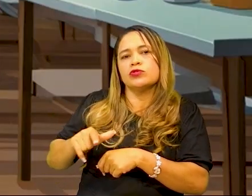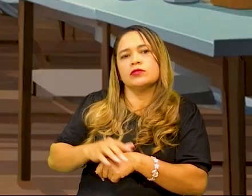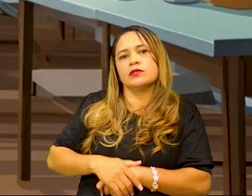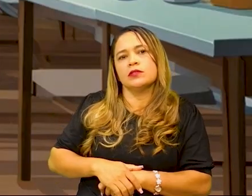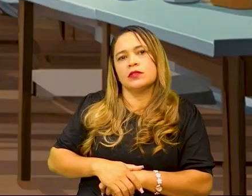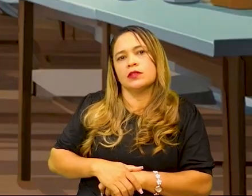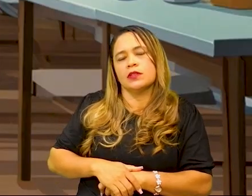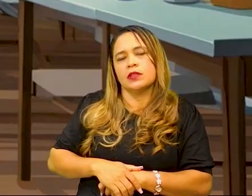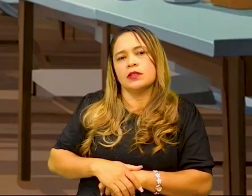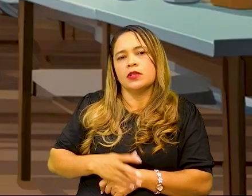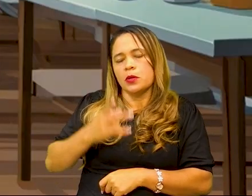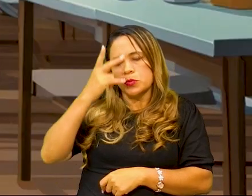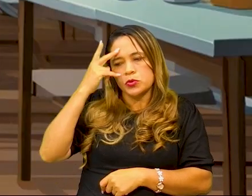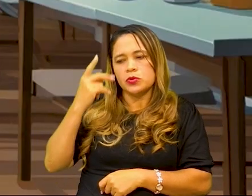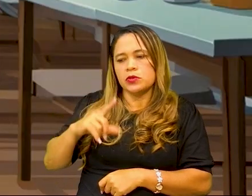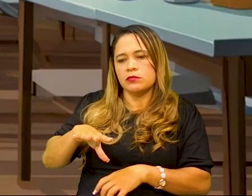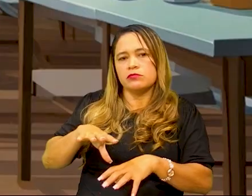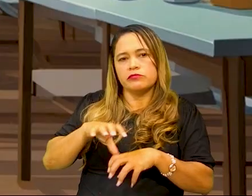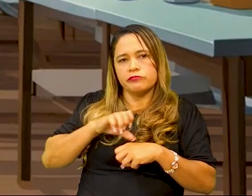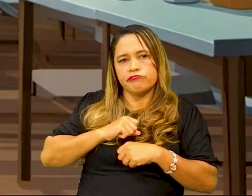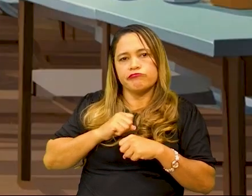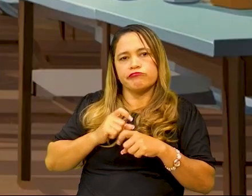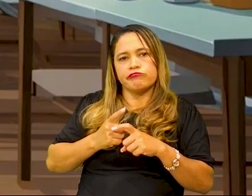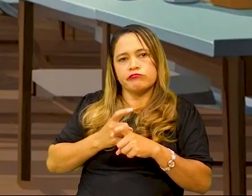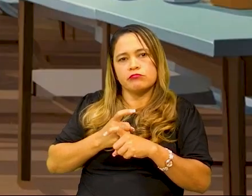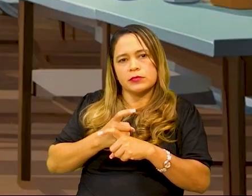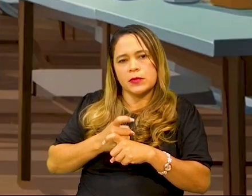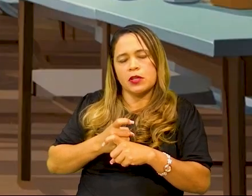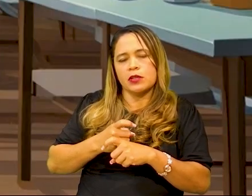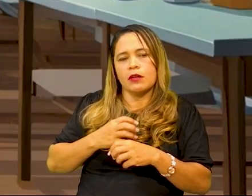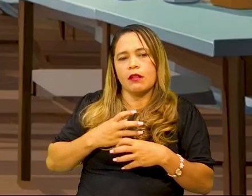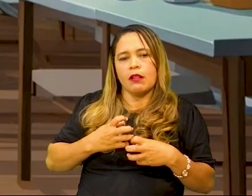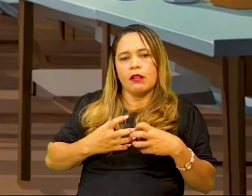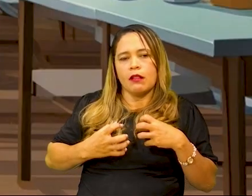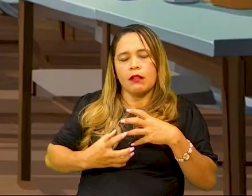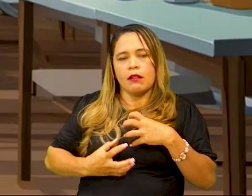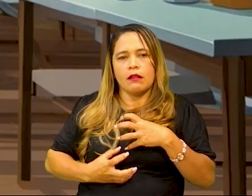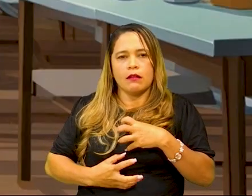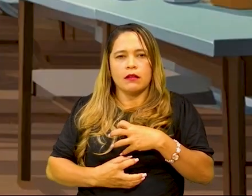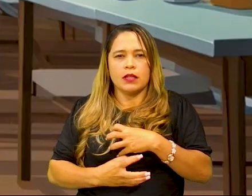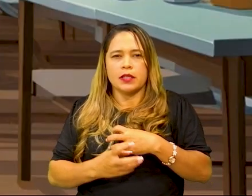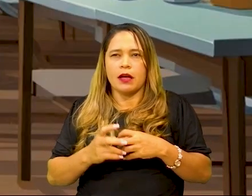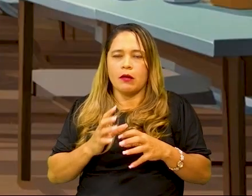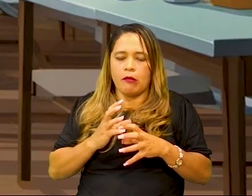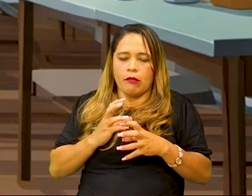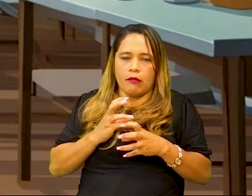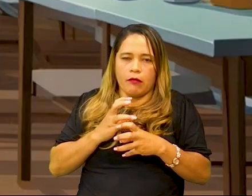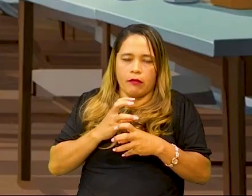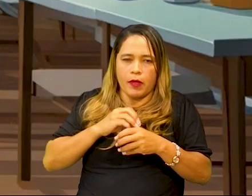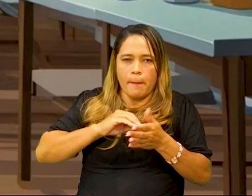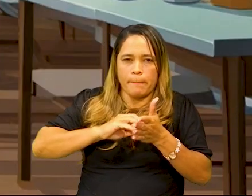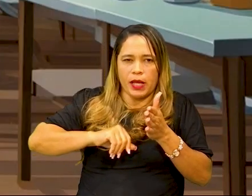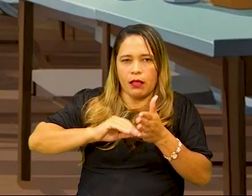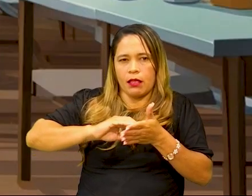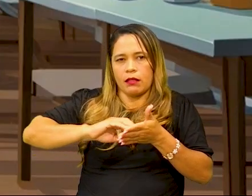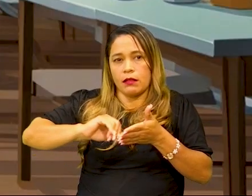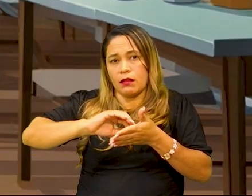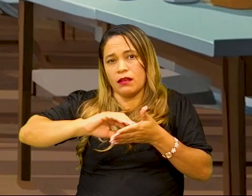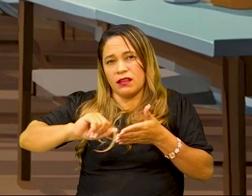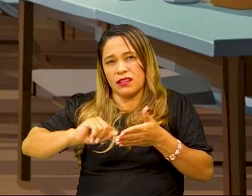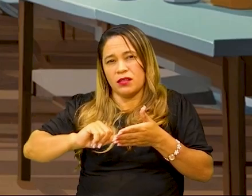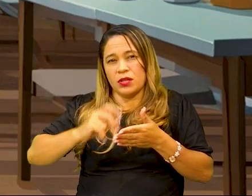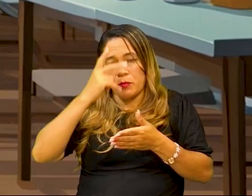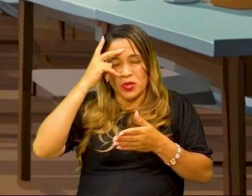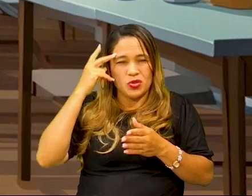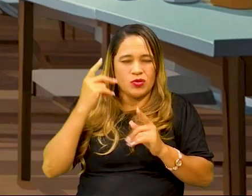ia ficar com essa bactéria, a bactéria ia consumir no corpo da pessoa até os membros começarem a necrosar. Por isso que a pessoa era rejeitada da